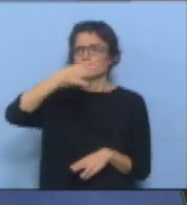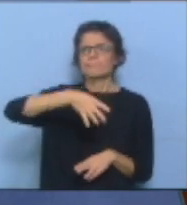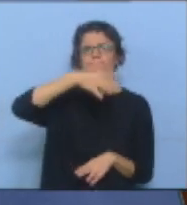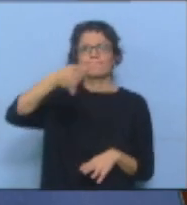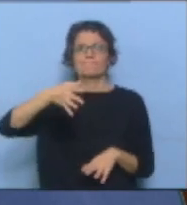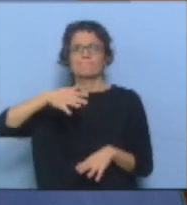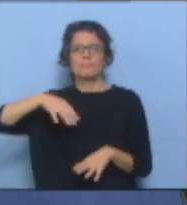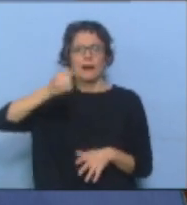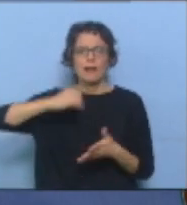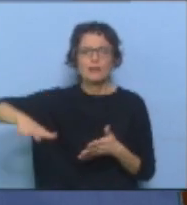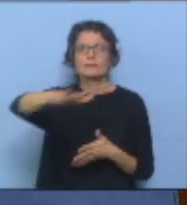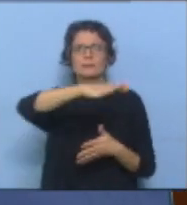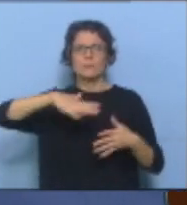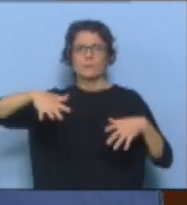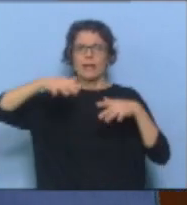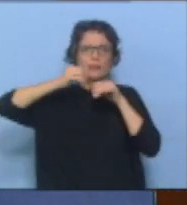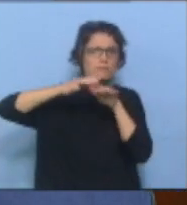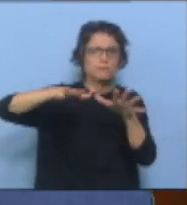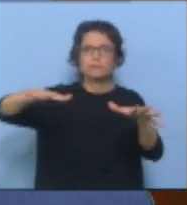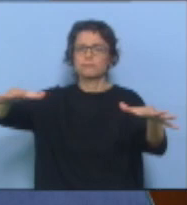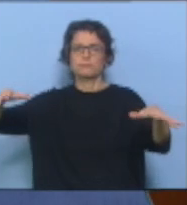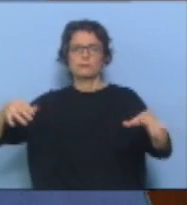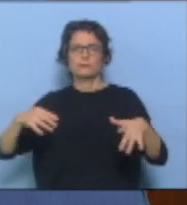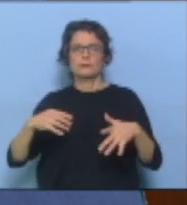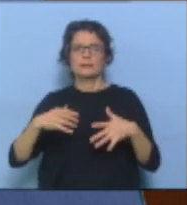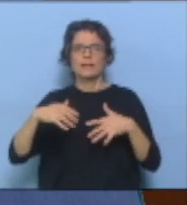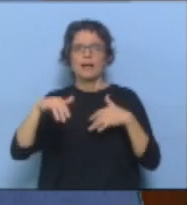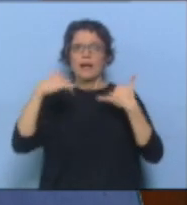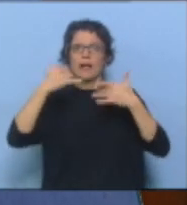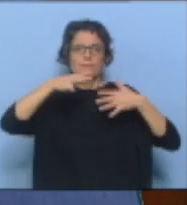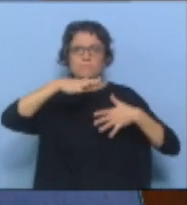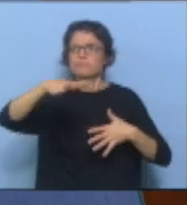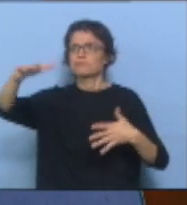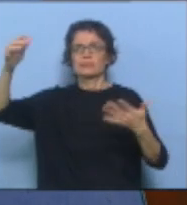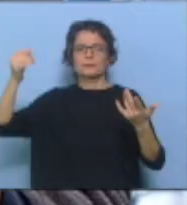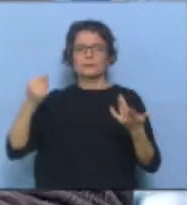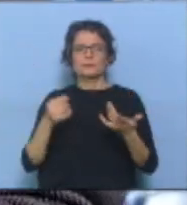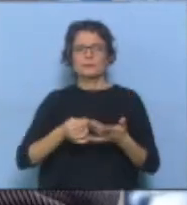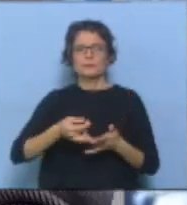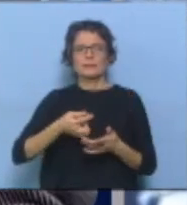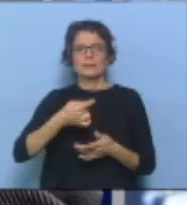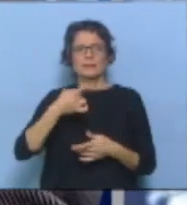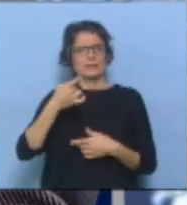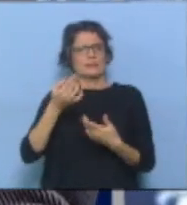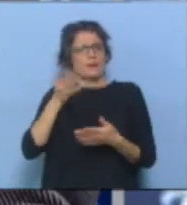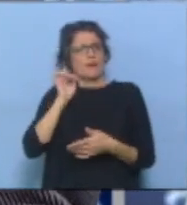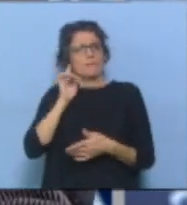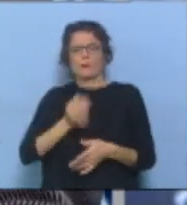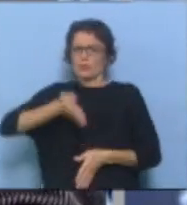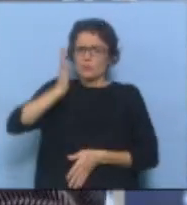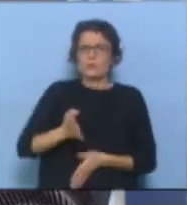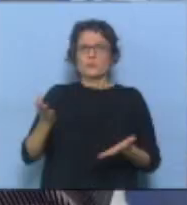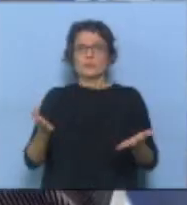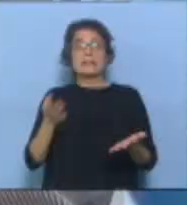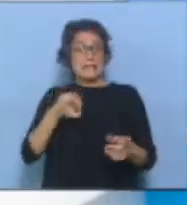um Deus de bondade e de alegria, não um Deus castigador, proclamar a justiça. Esta vai ser a missão de Jesus.